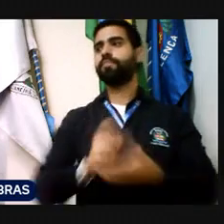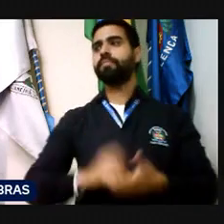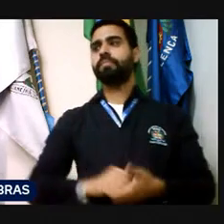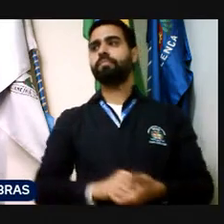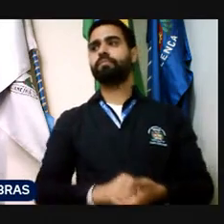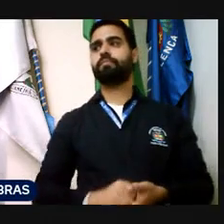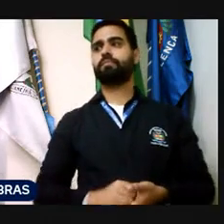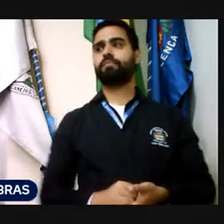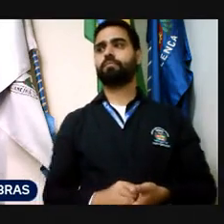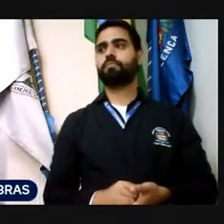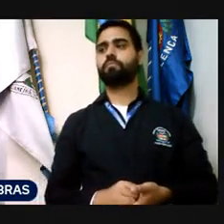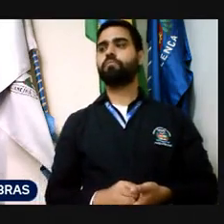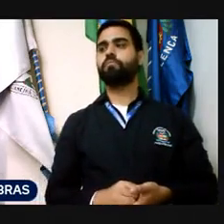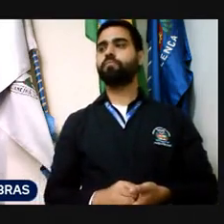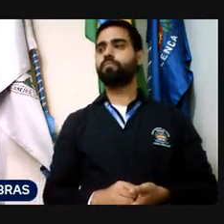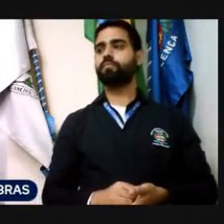isso,